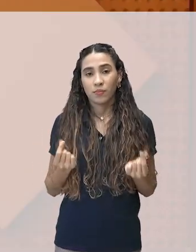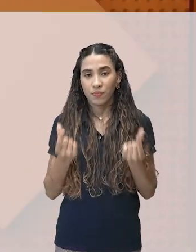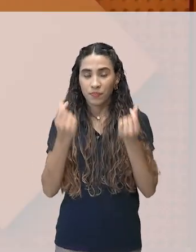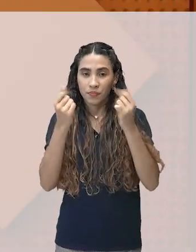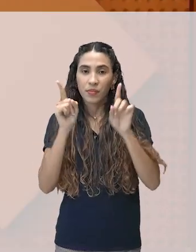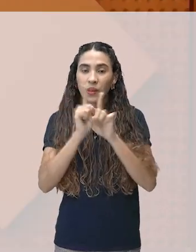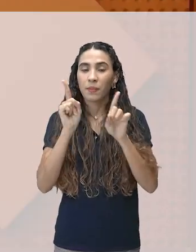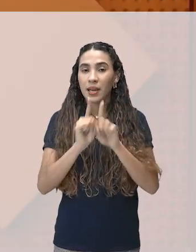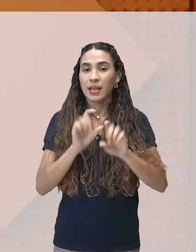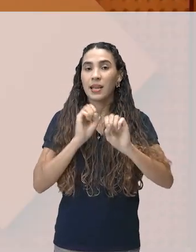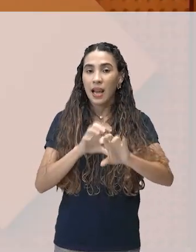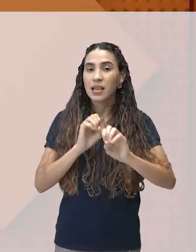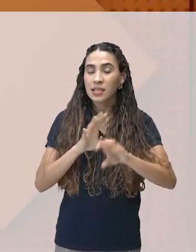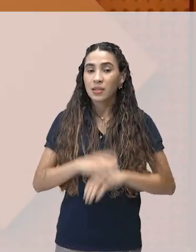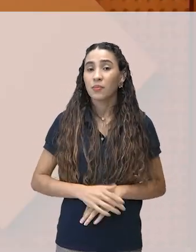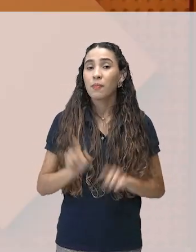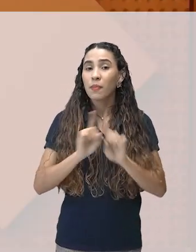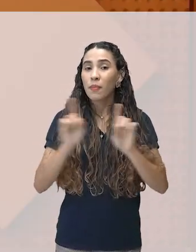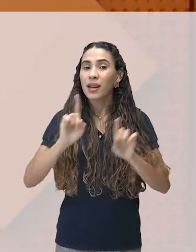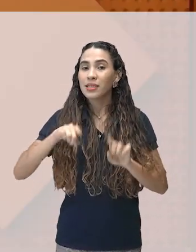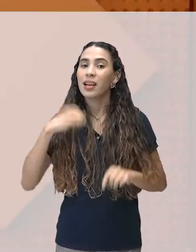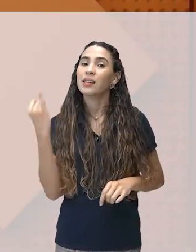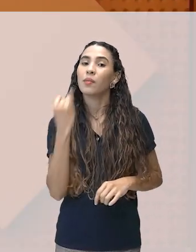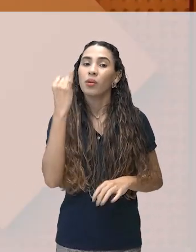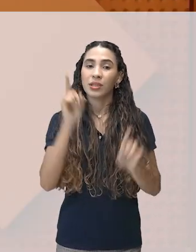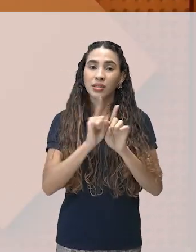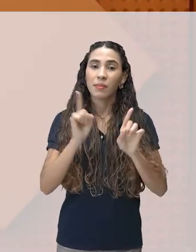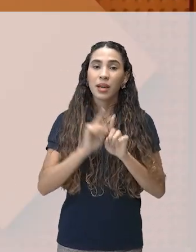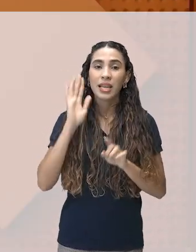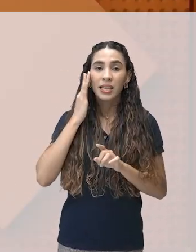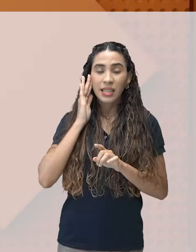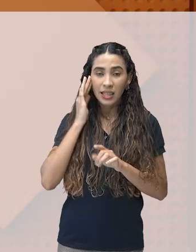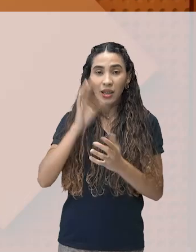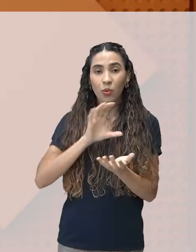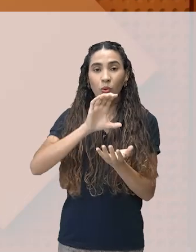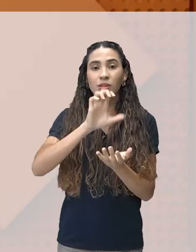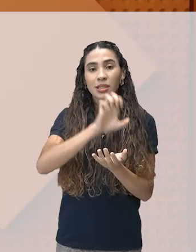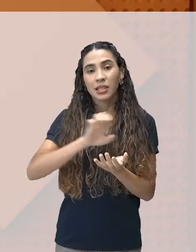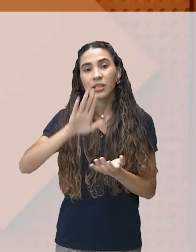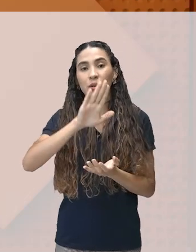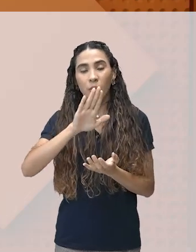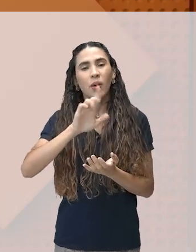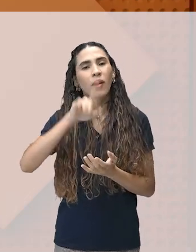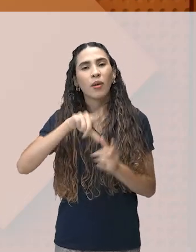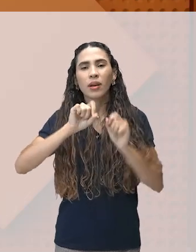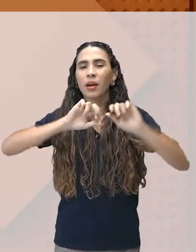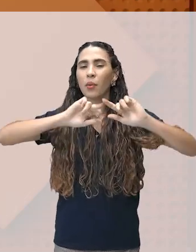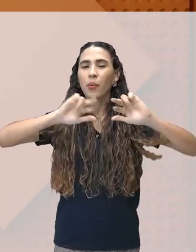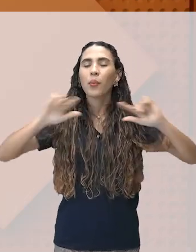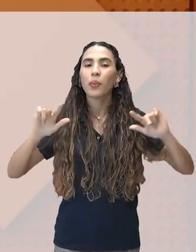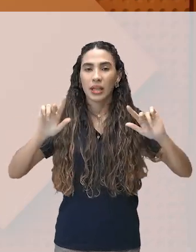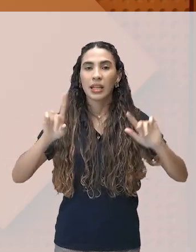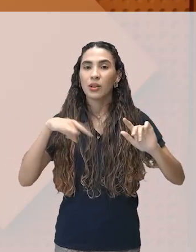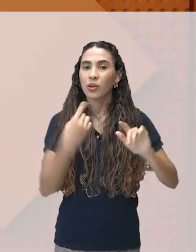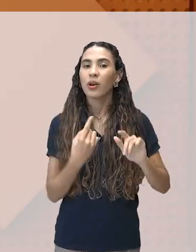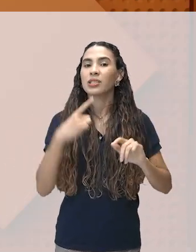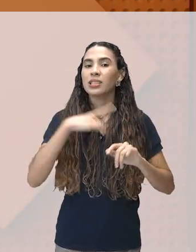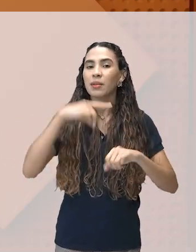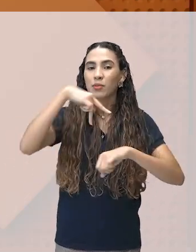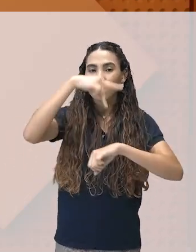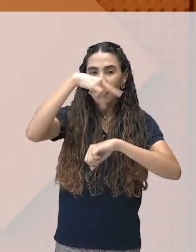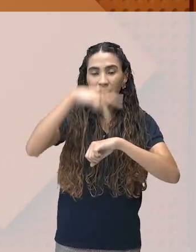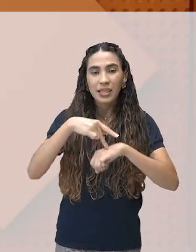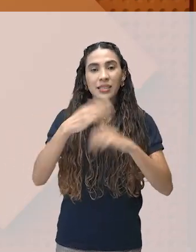à educação também. Mas é importante a gente entender que o continente europeu ele é muito diverso. Nós temos países